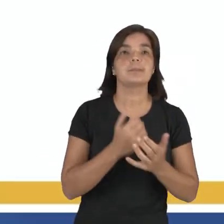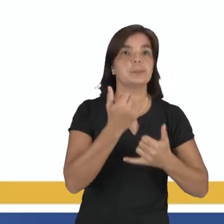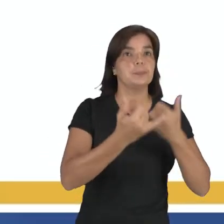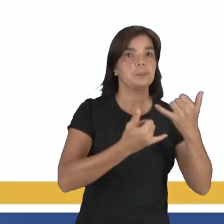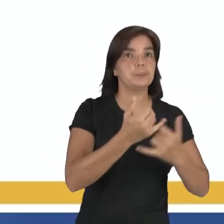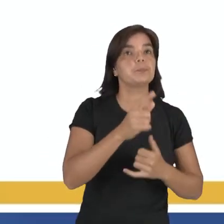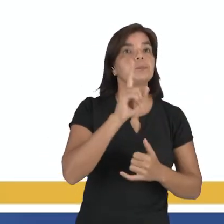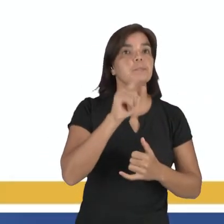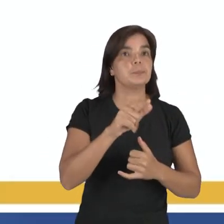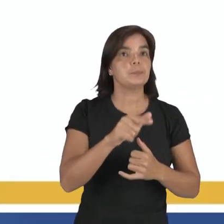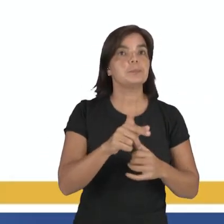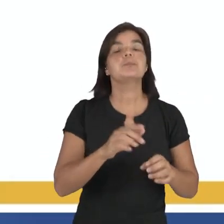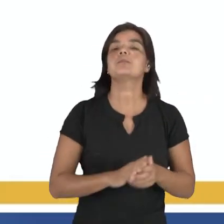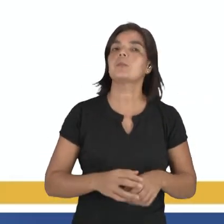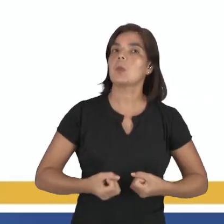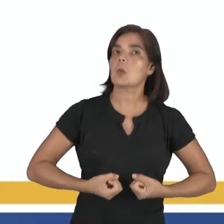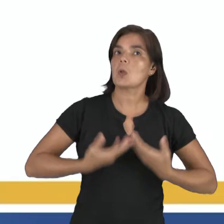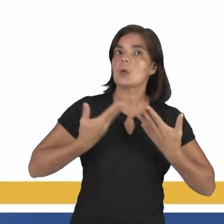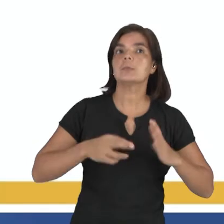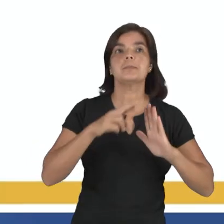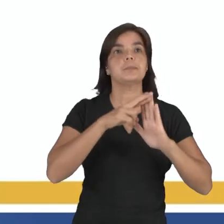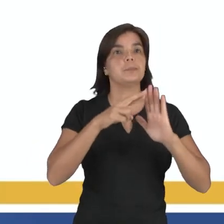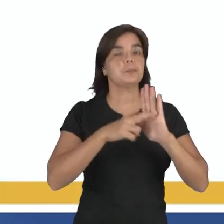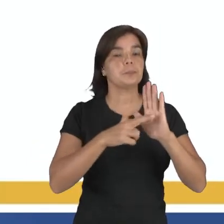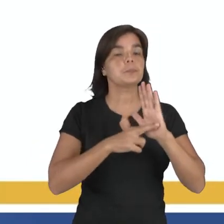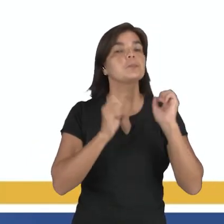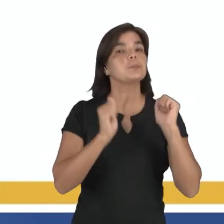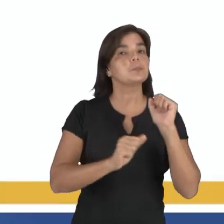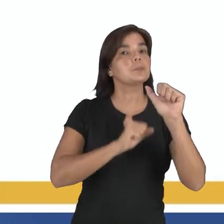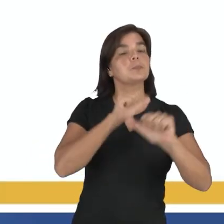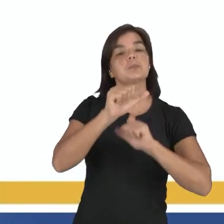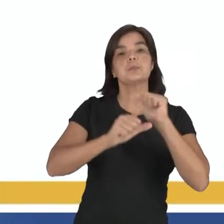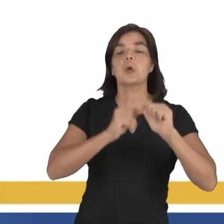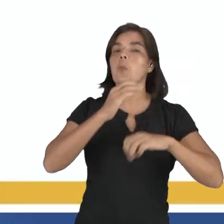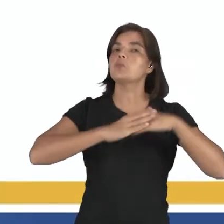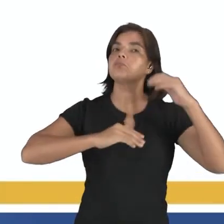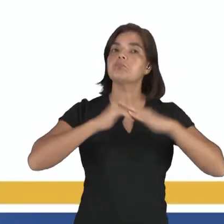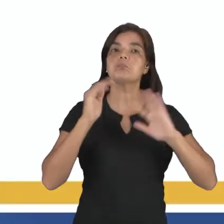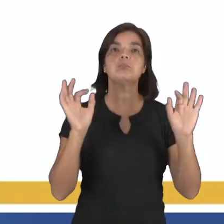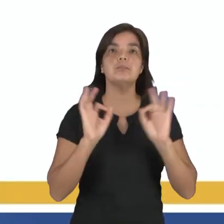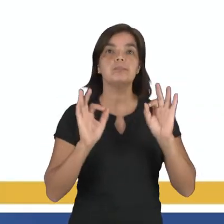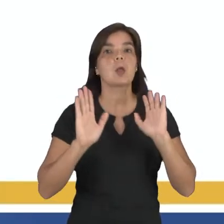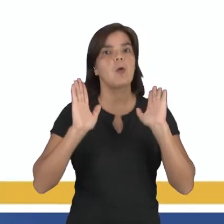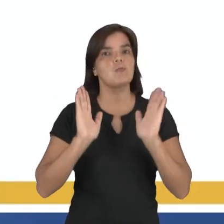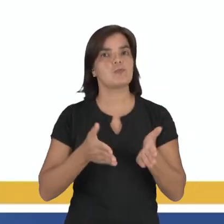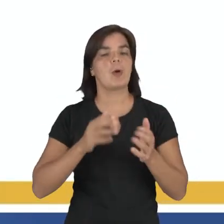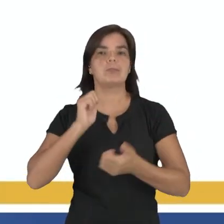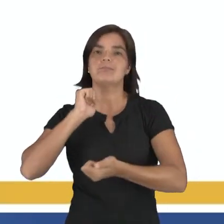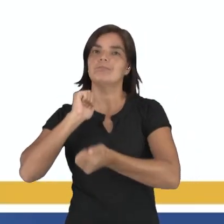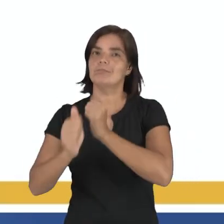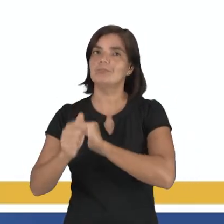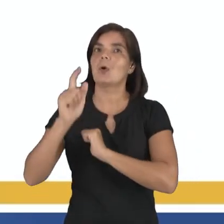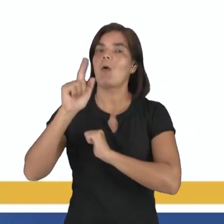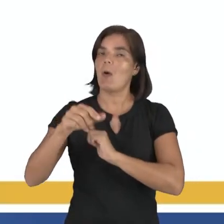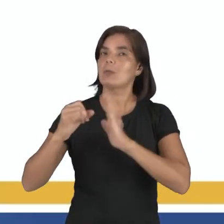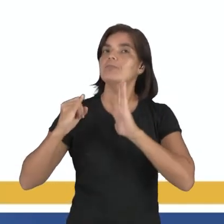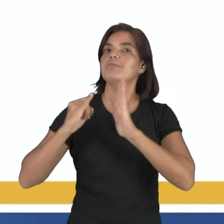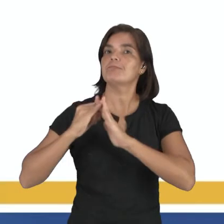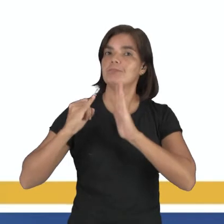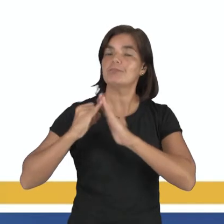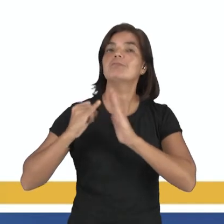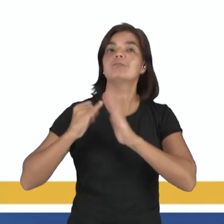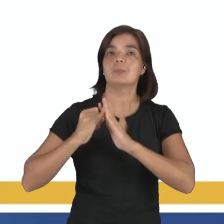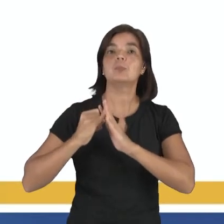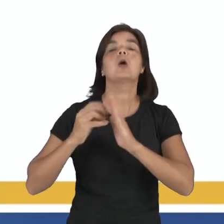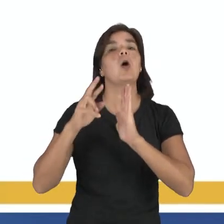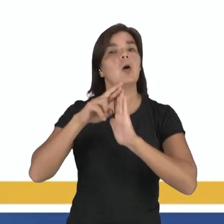Jogo é uma atividade espontânea e de regras flexíveis não profissionais. Já o esporte é uma atividade institucionalizada e